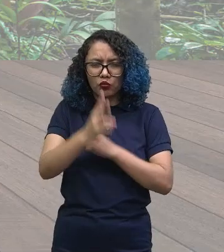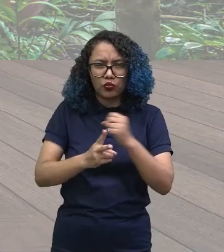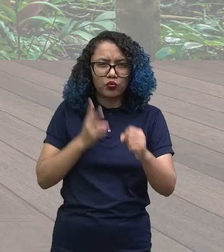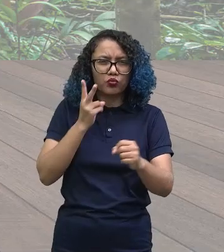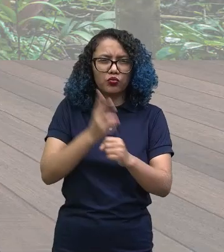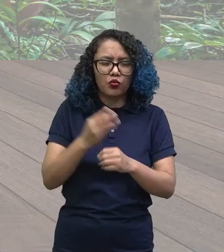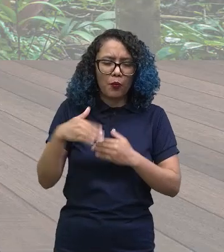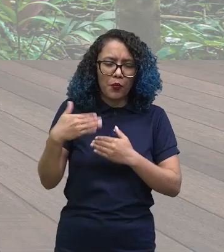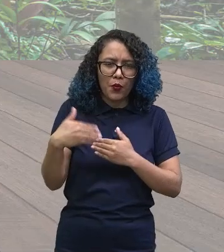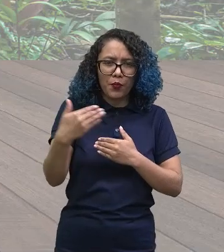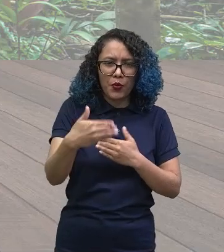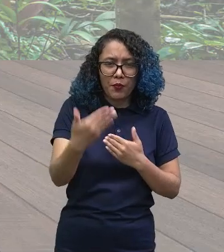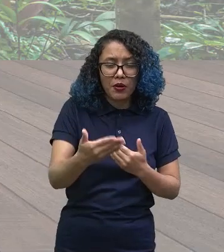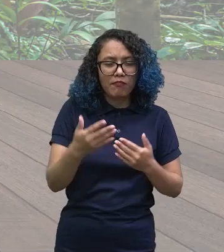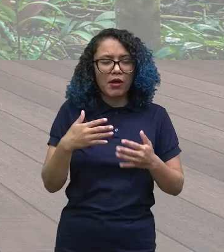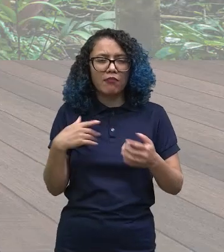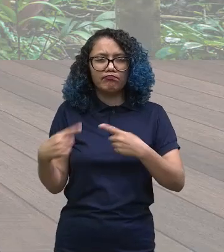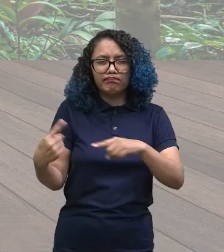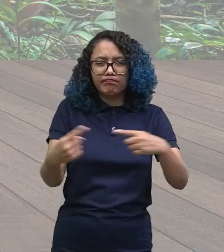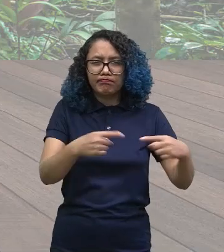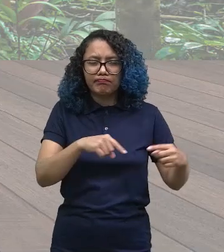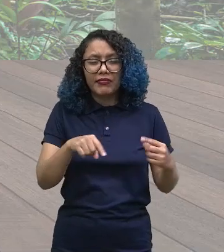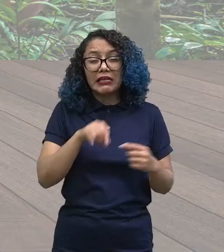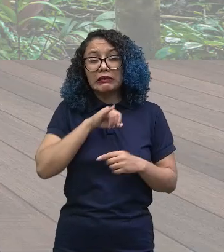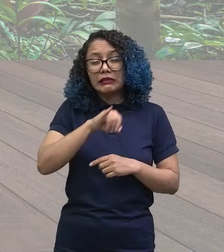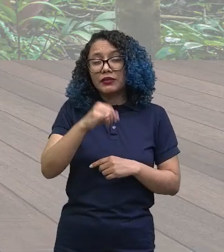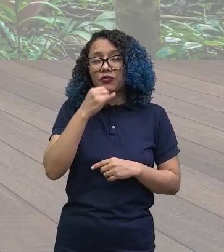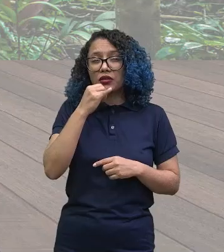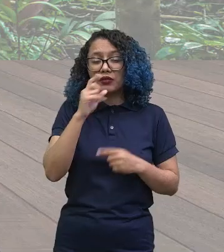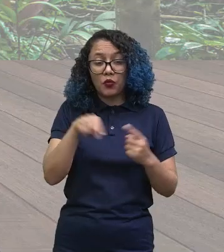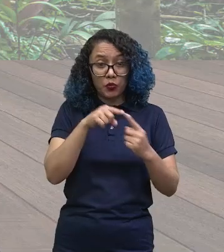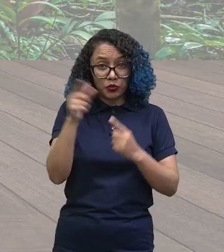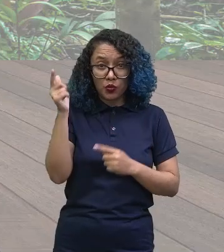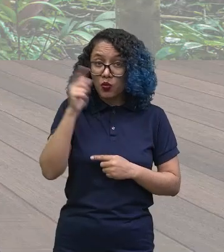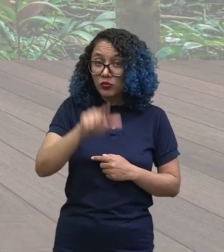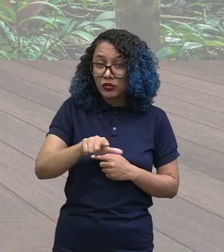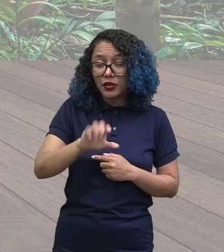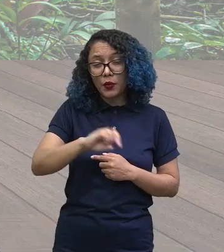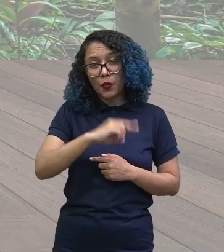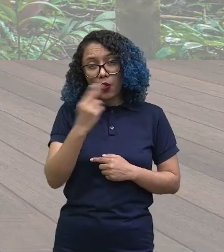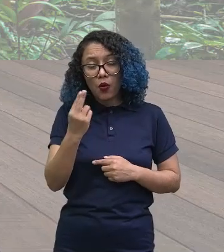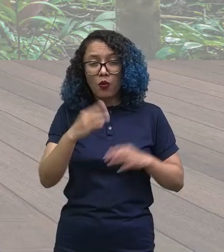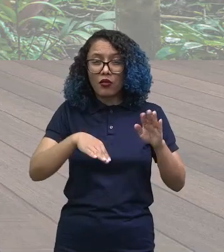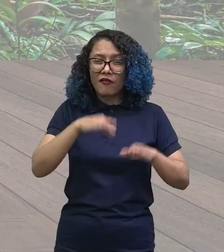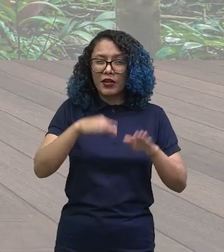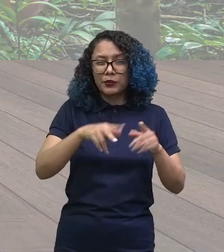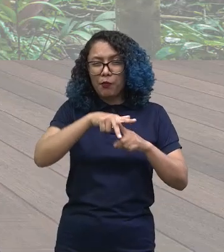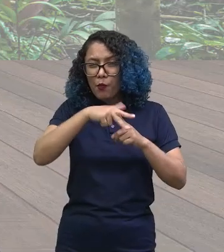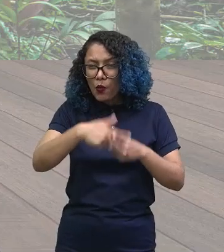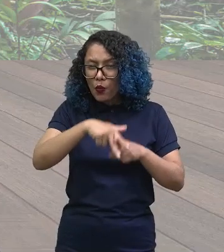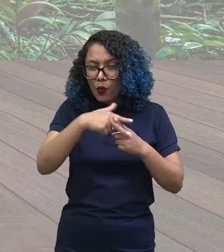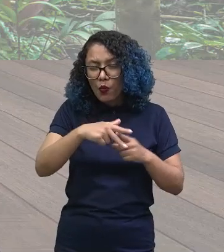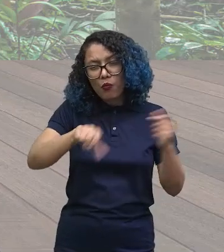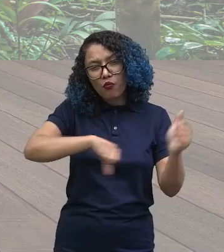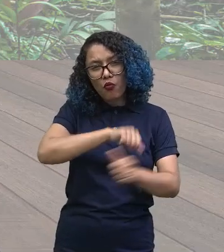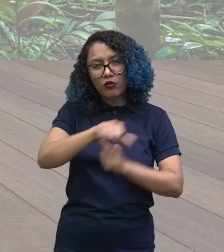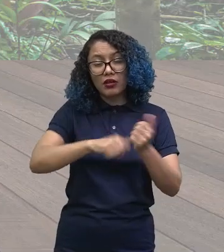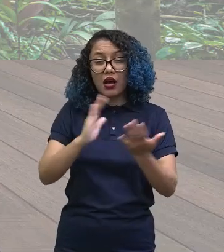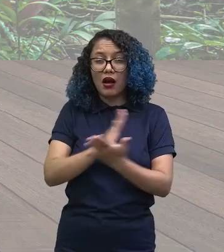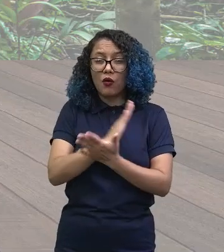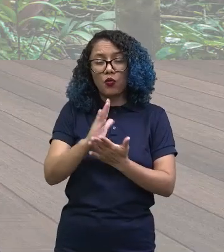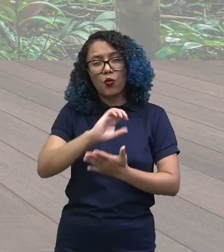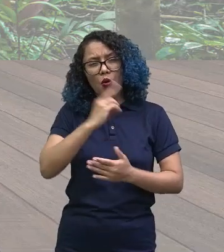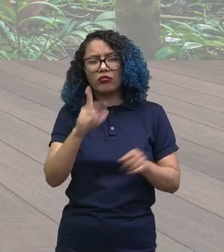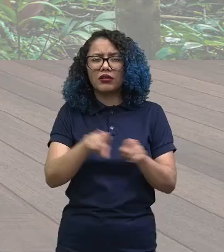esses objetivos, para ver se realmente eles foram, por exemplo, alcançados, ou para modificar, algum desses objetivos, ou